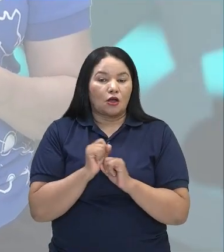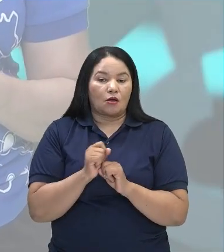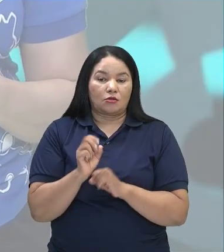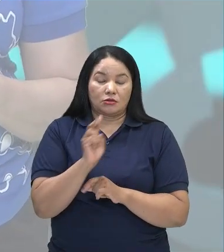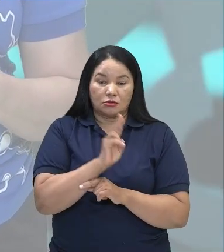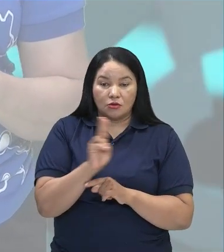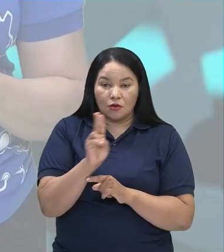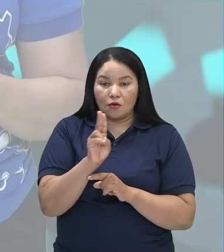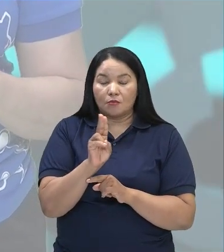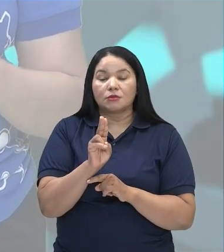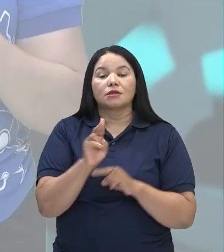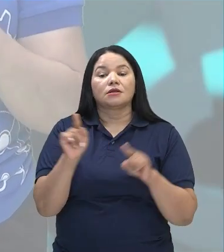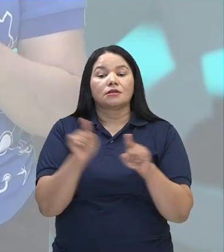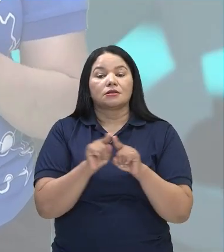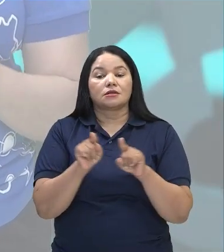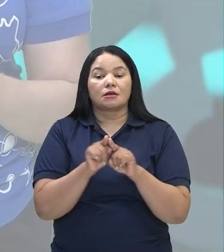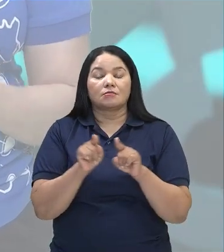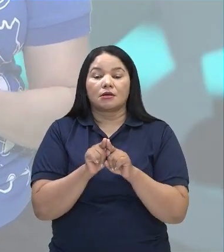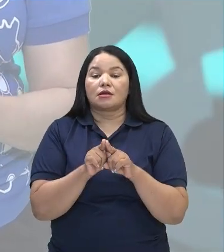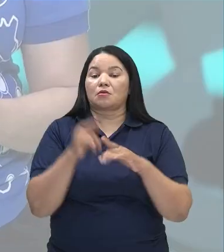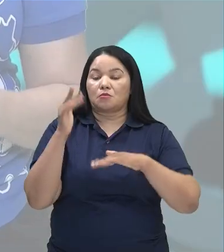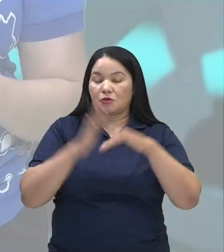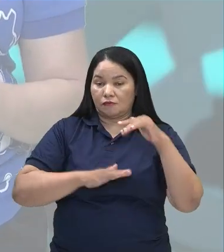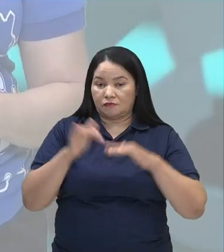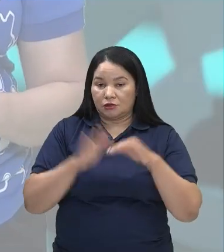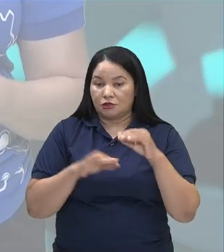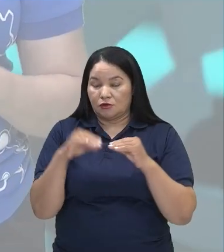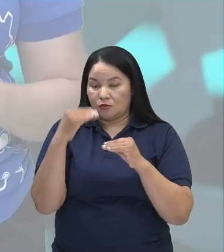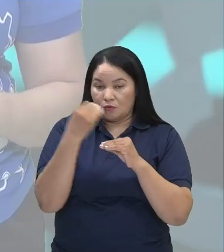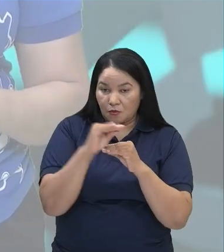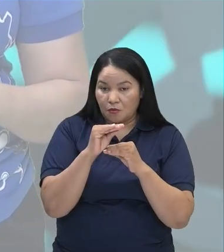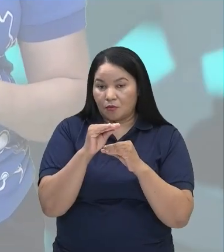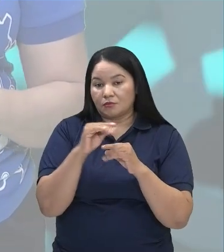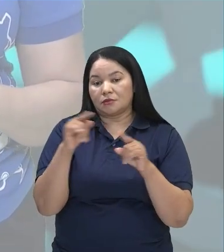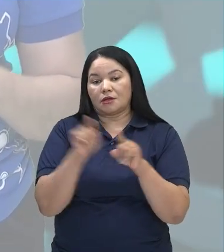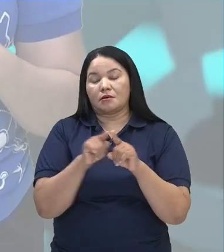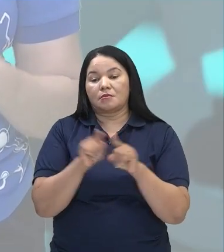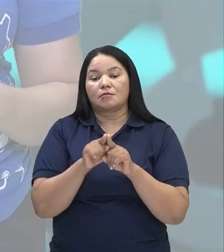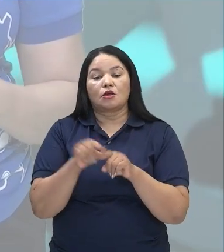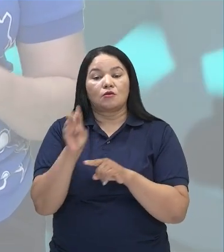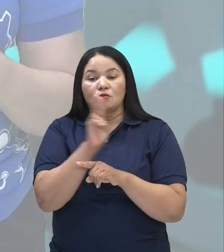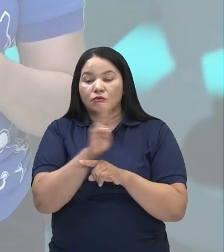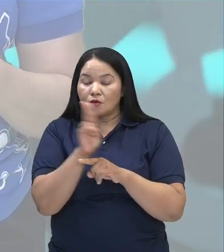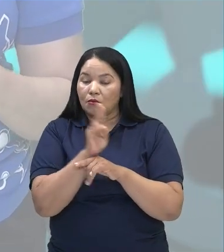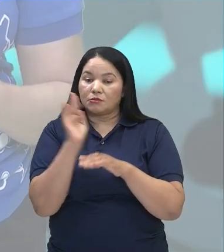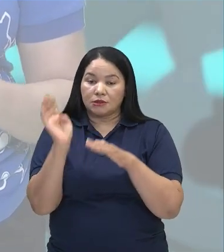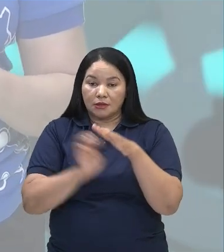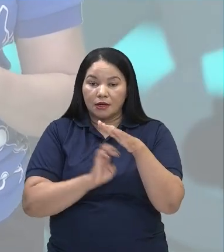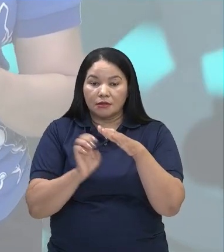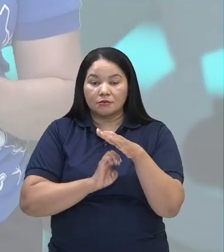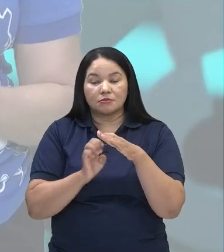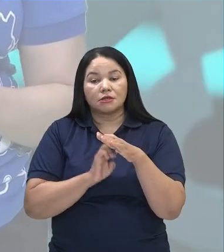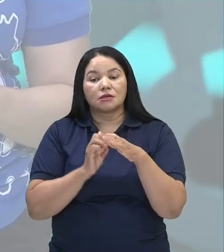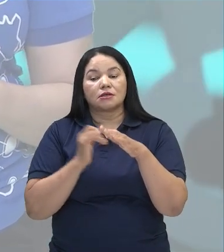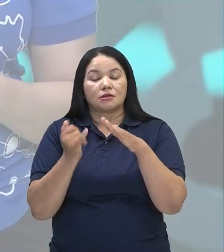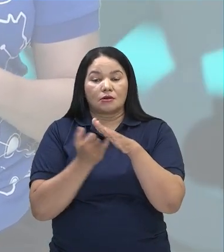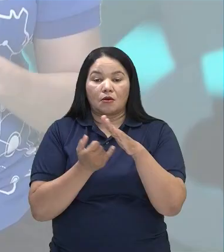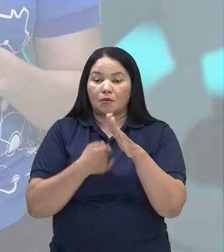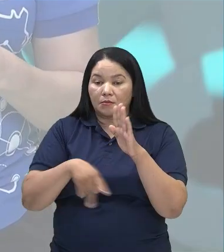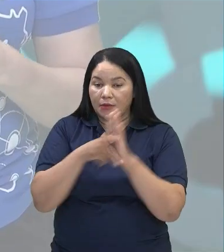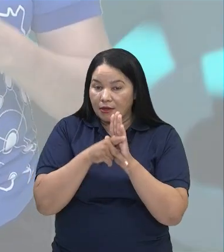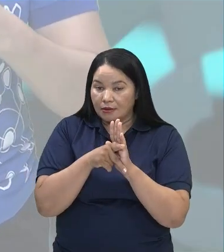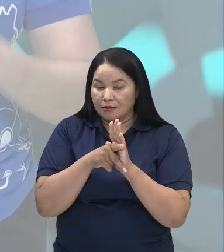do cargo ocupado pelo destinatário e ou o nome da instituição da qual faz